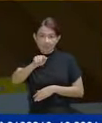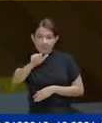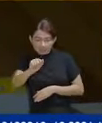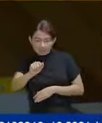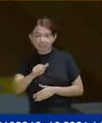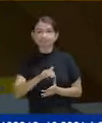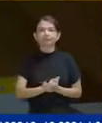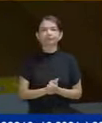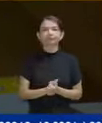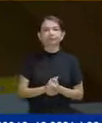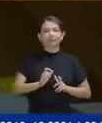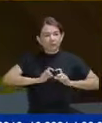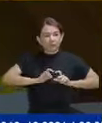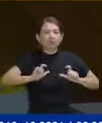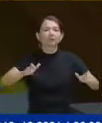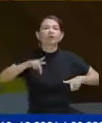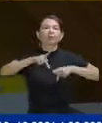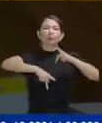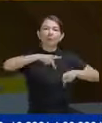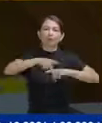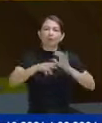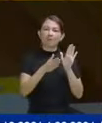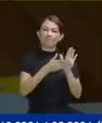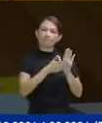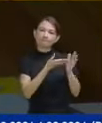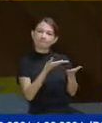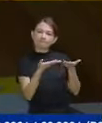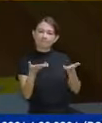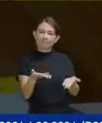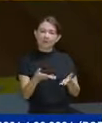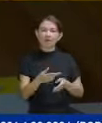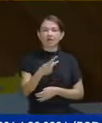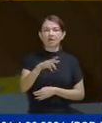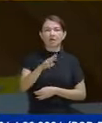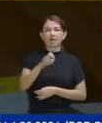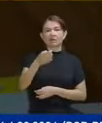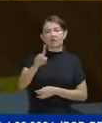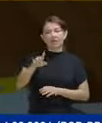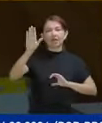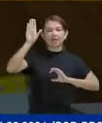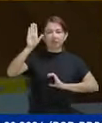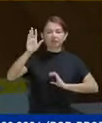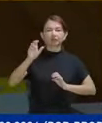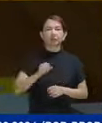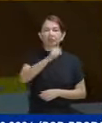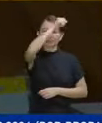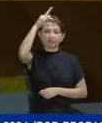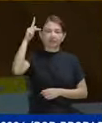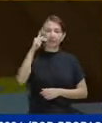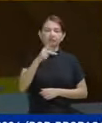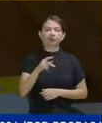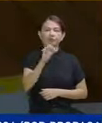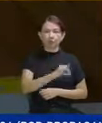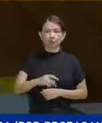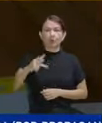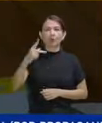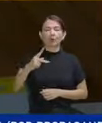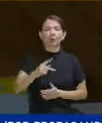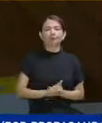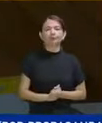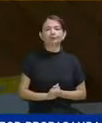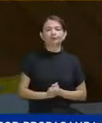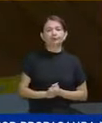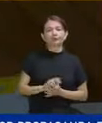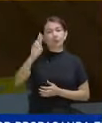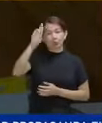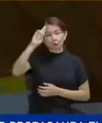ouvindo a população, levando aqui as nossas propostas com o pré-candidato a prefeito do Oiapoque, agradecer a recepção do cacique,